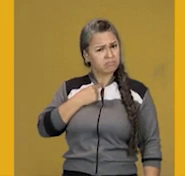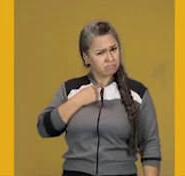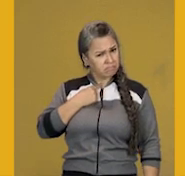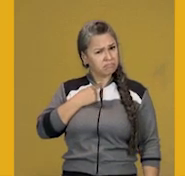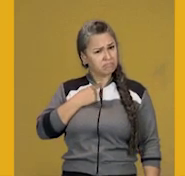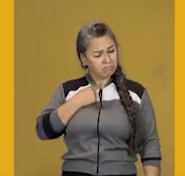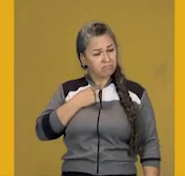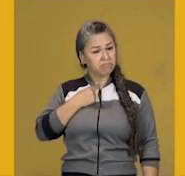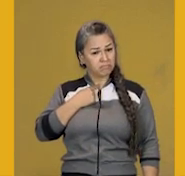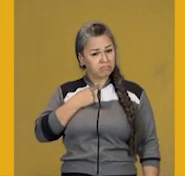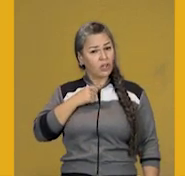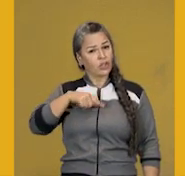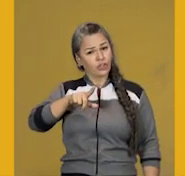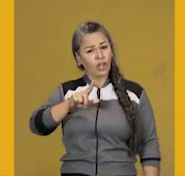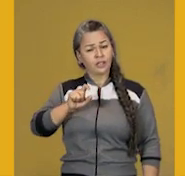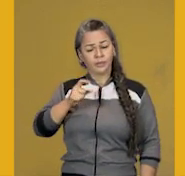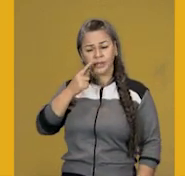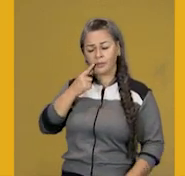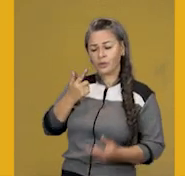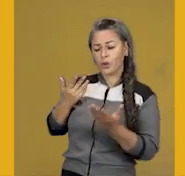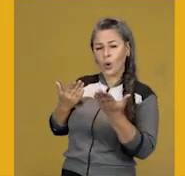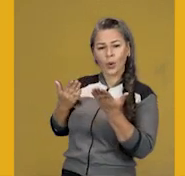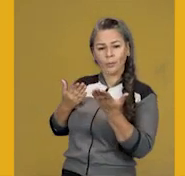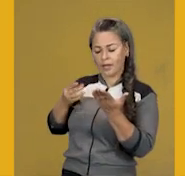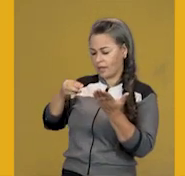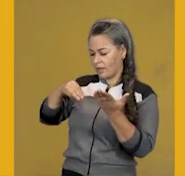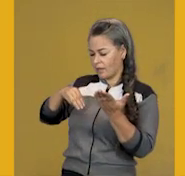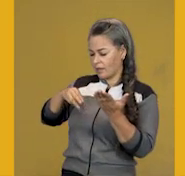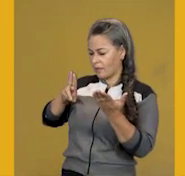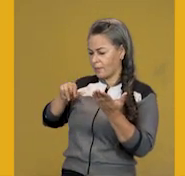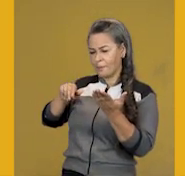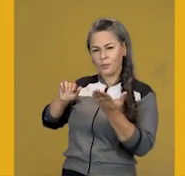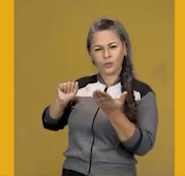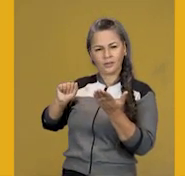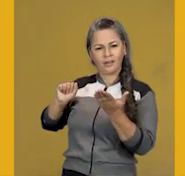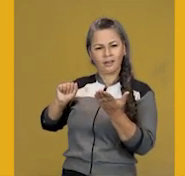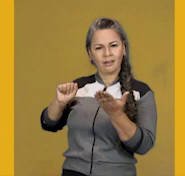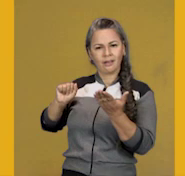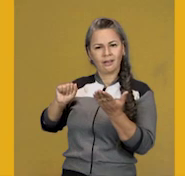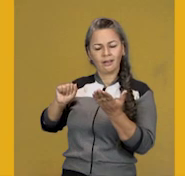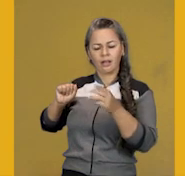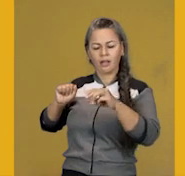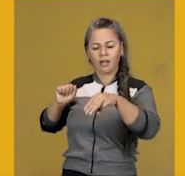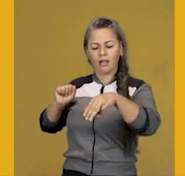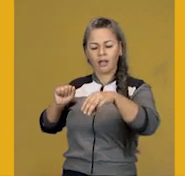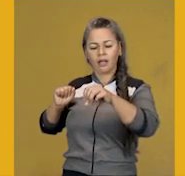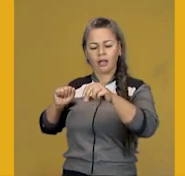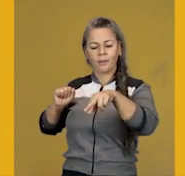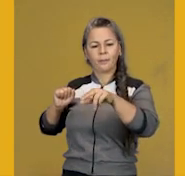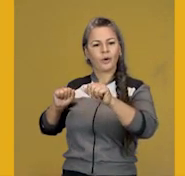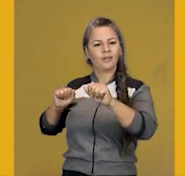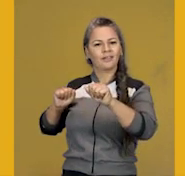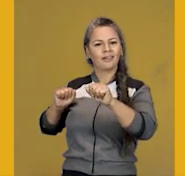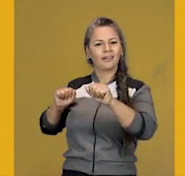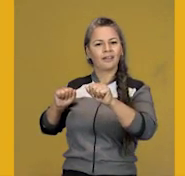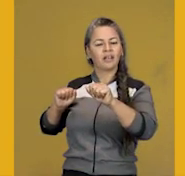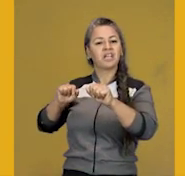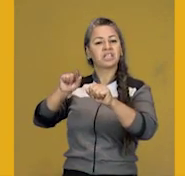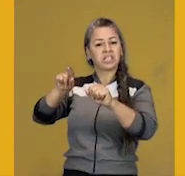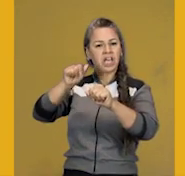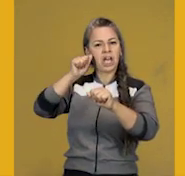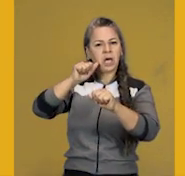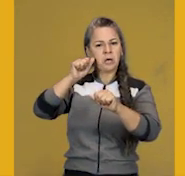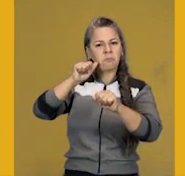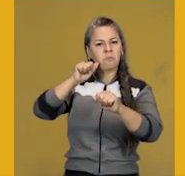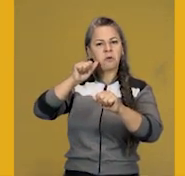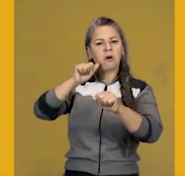interpretação, tá, gente? Também, tá? A gente pode fazer essa interpretação que ela é, né, determinada, mulher